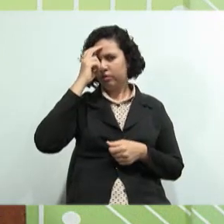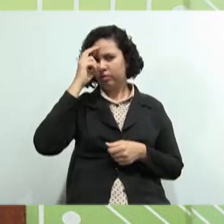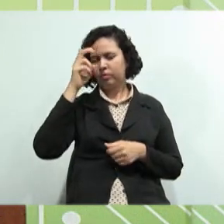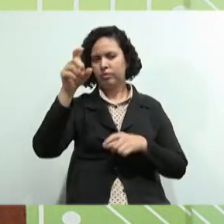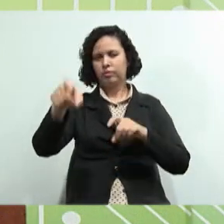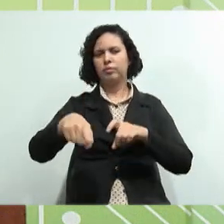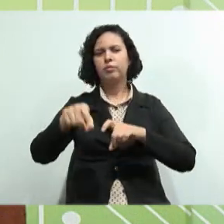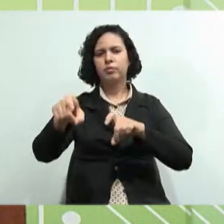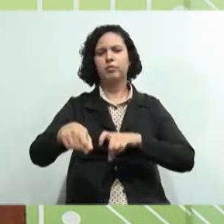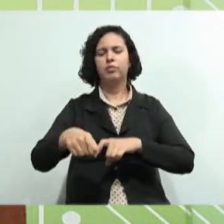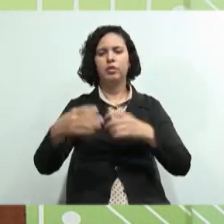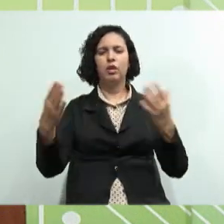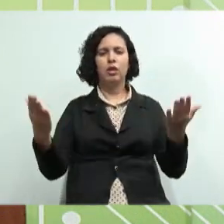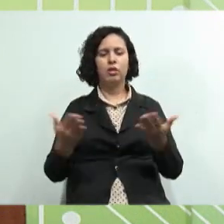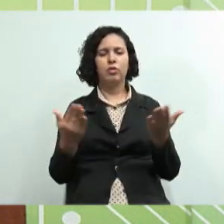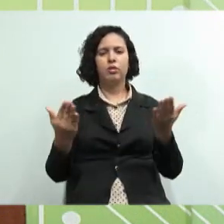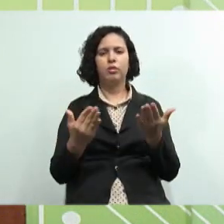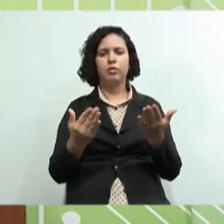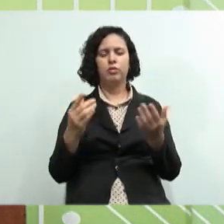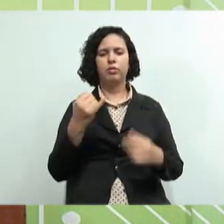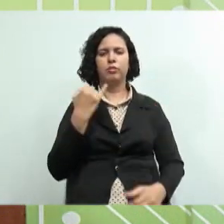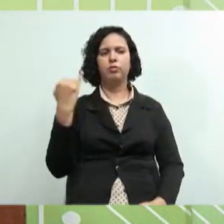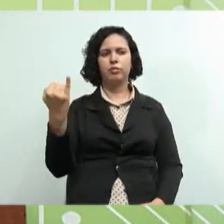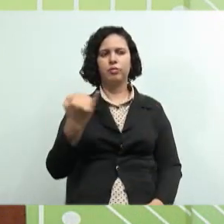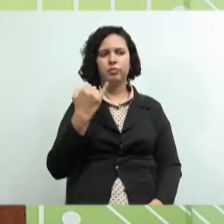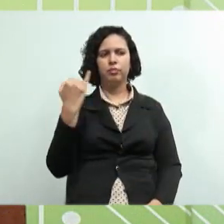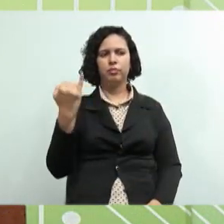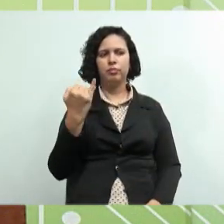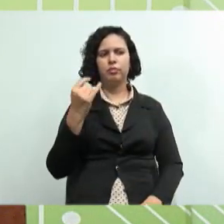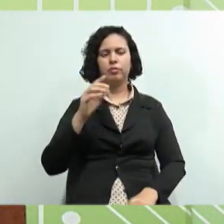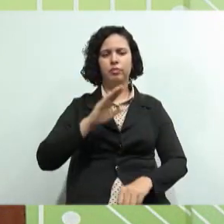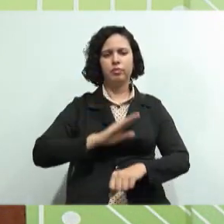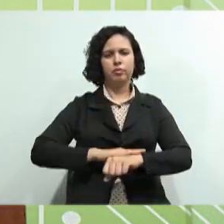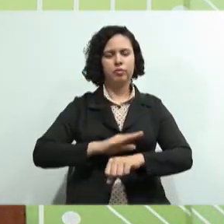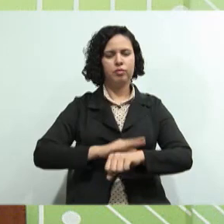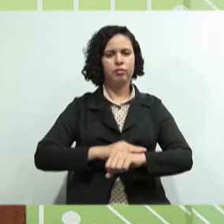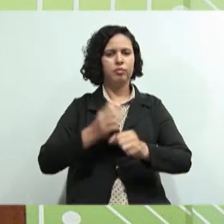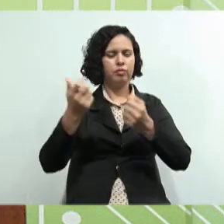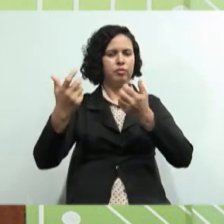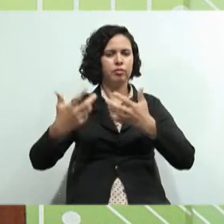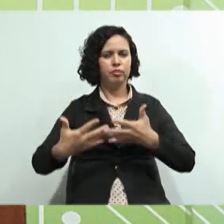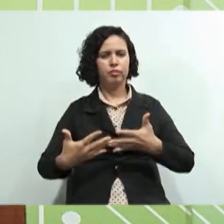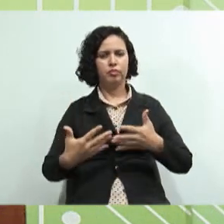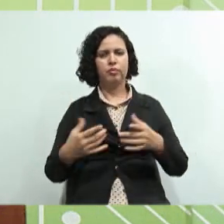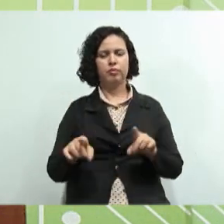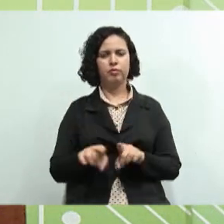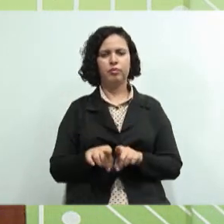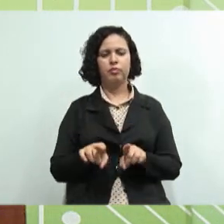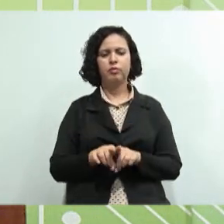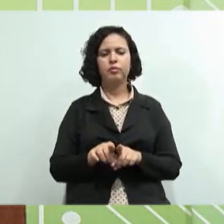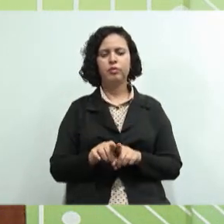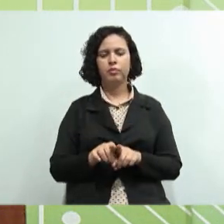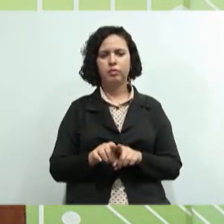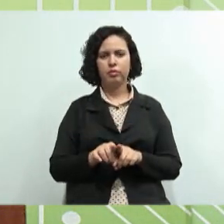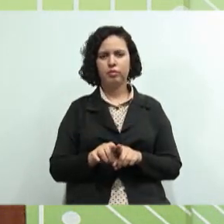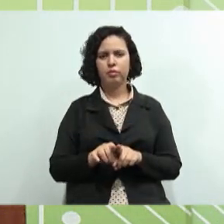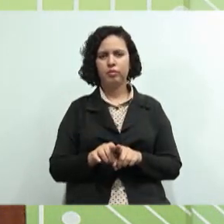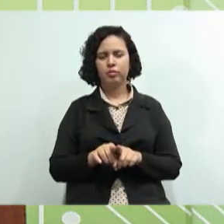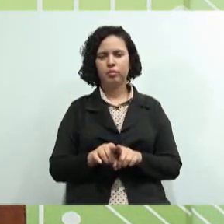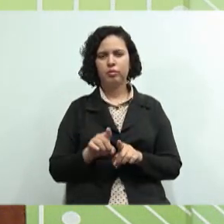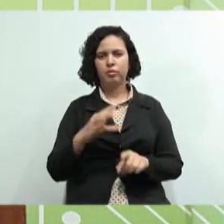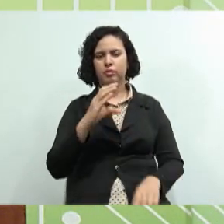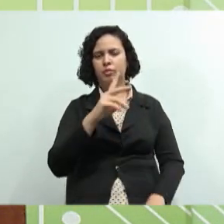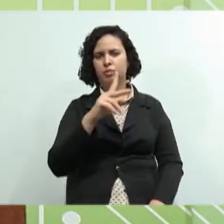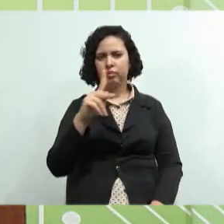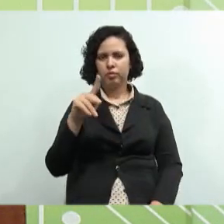mas aqui, nesse momento, nós achamos importante, na hora de falar de agricultura familiar, falar também da importância das